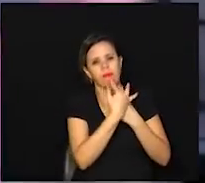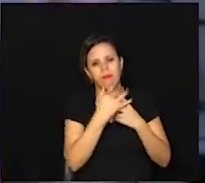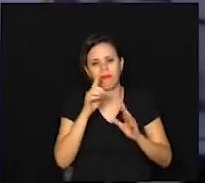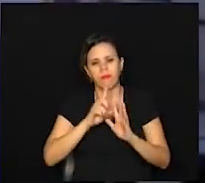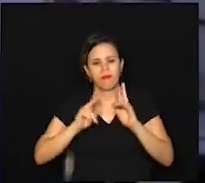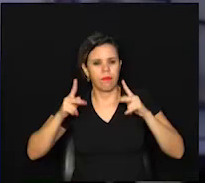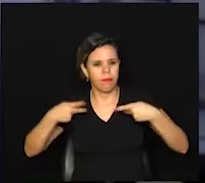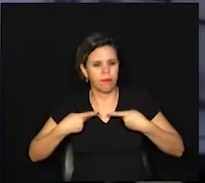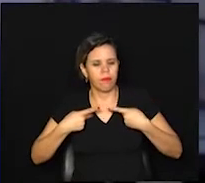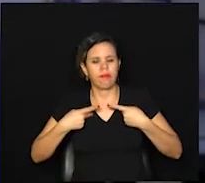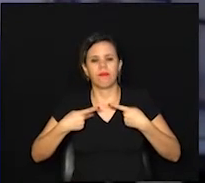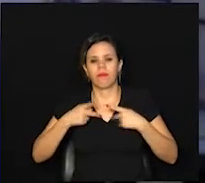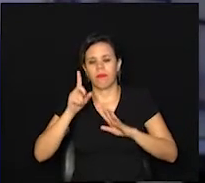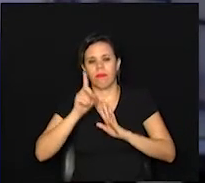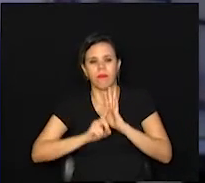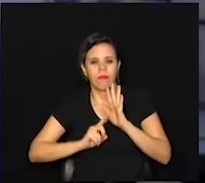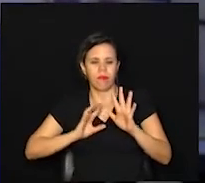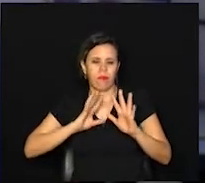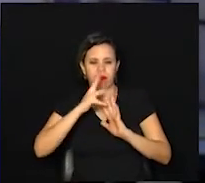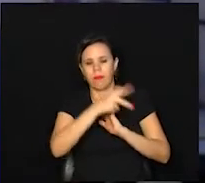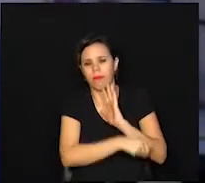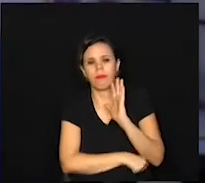nos direitos ambientais, né?